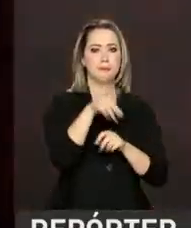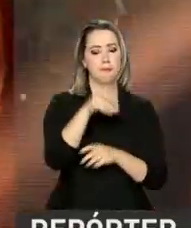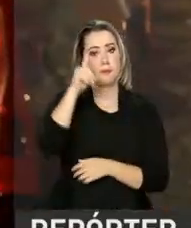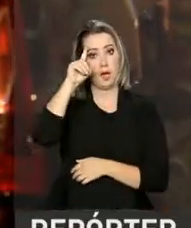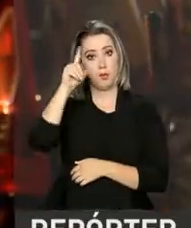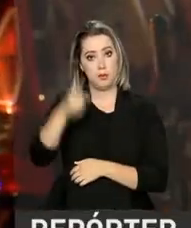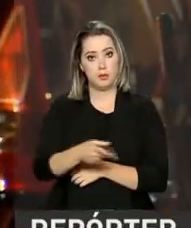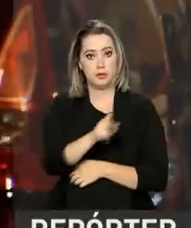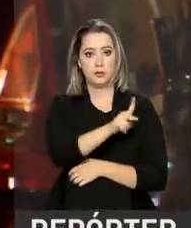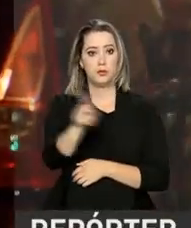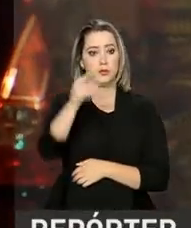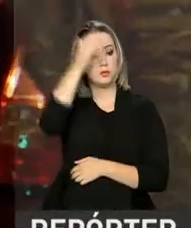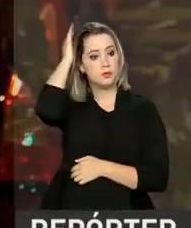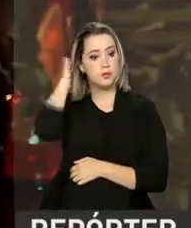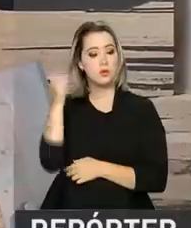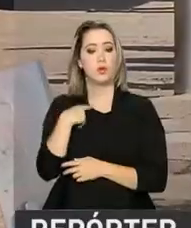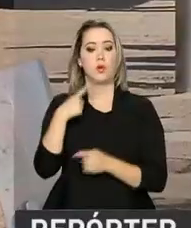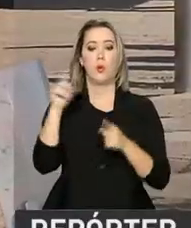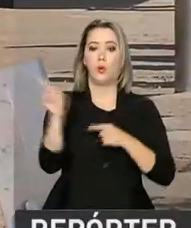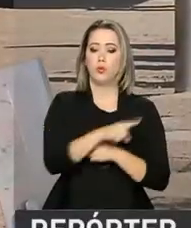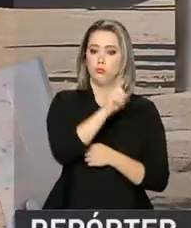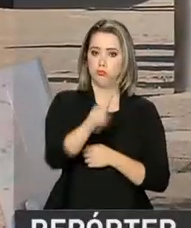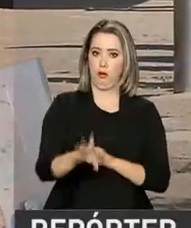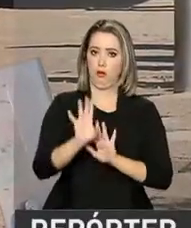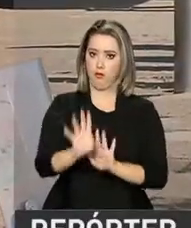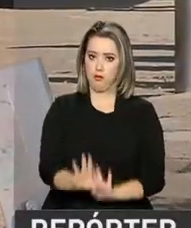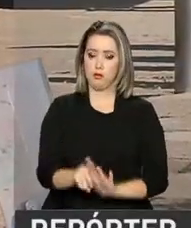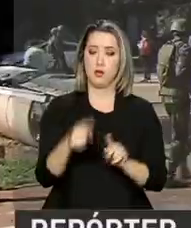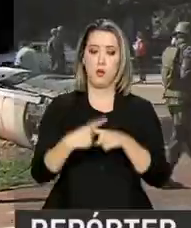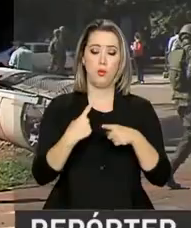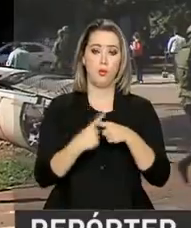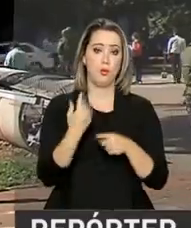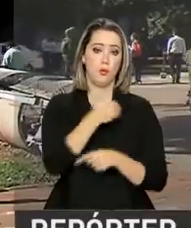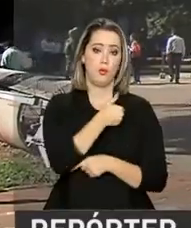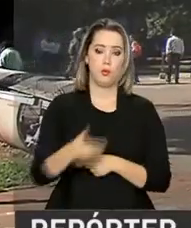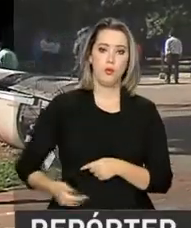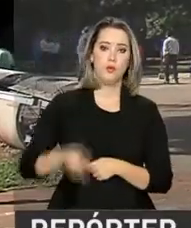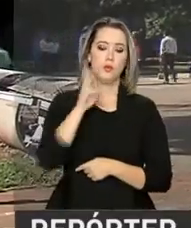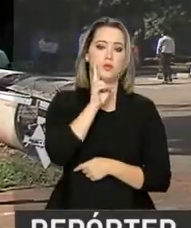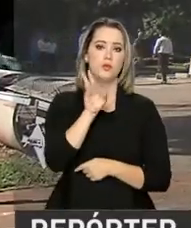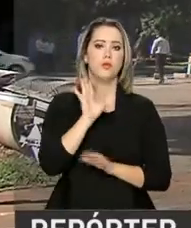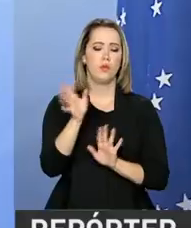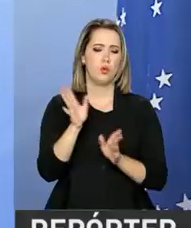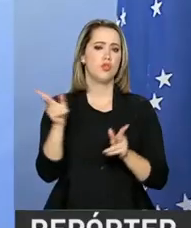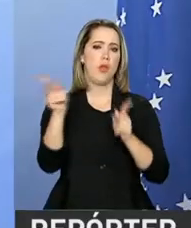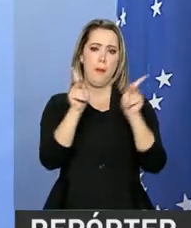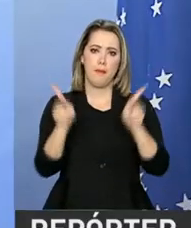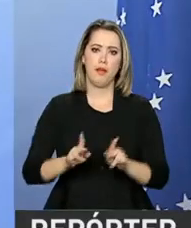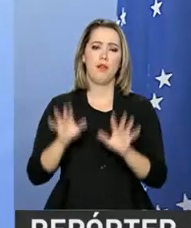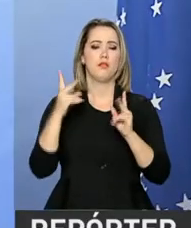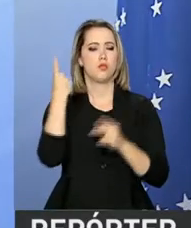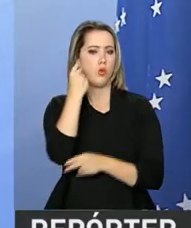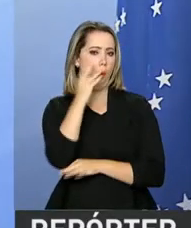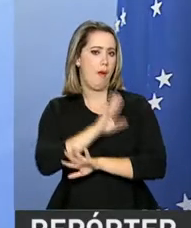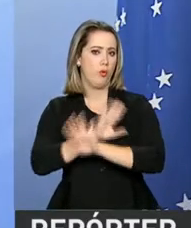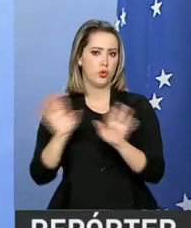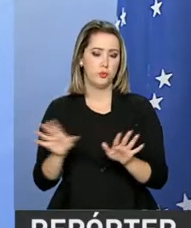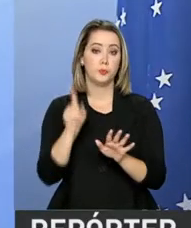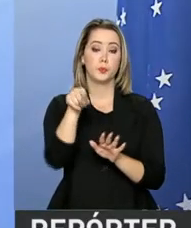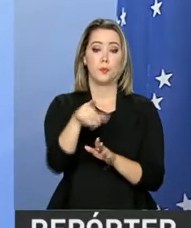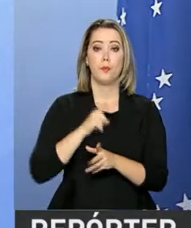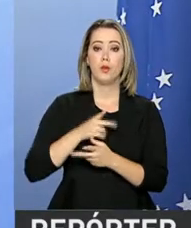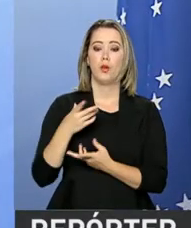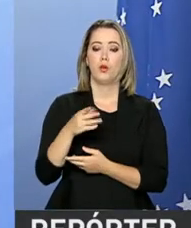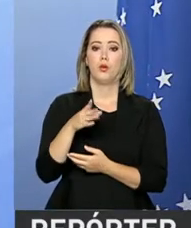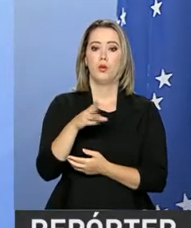do presidente michel temer suspendeu a ação após o governo avaliar que a normalidade foi restabelecida o ministro-chefe do gabinete de segurança